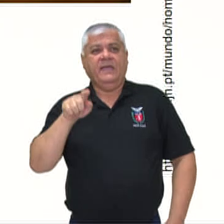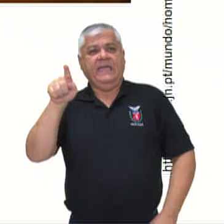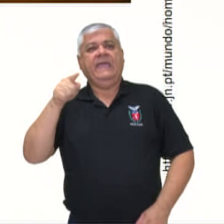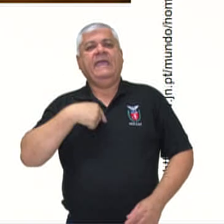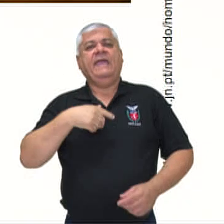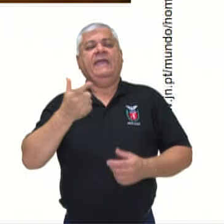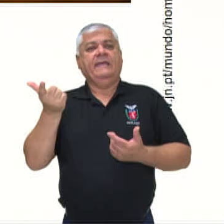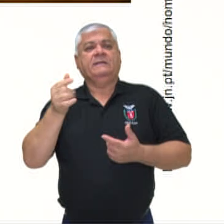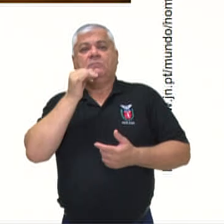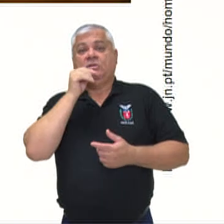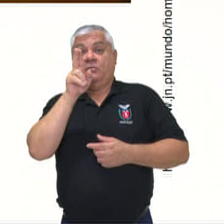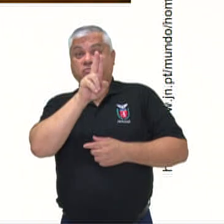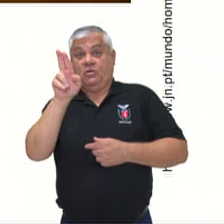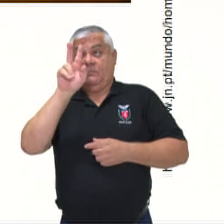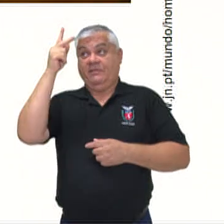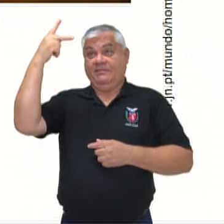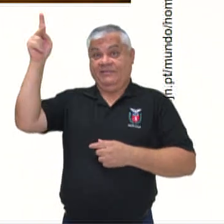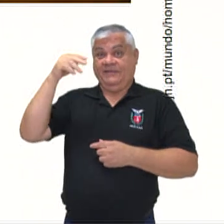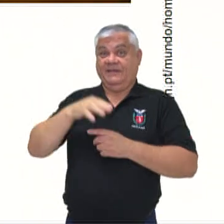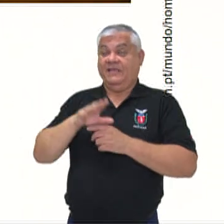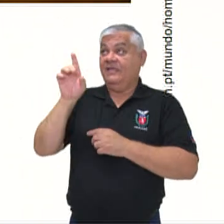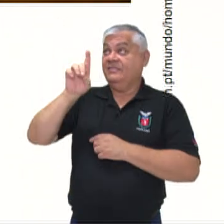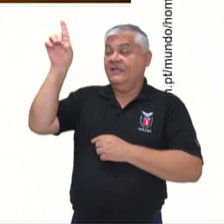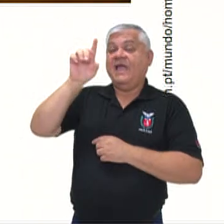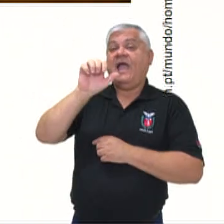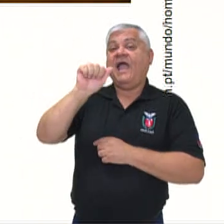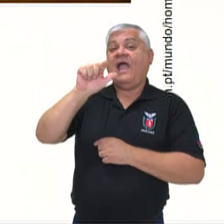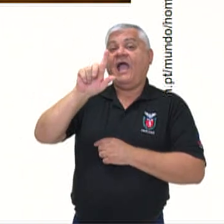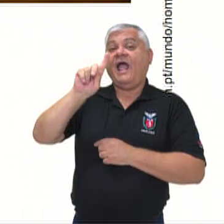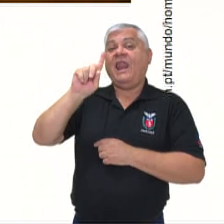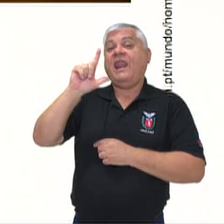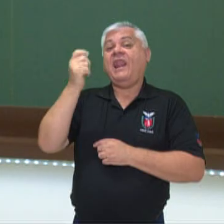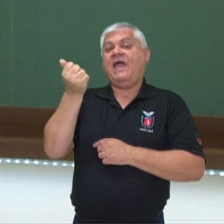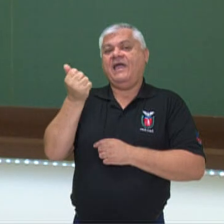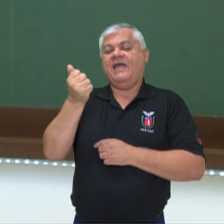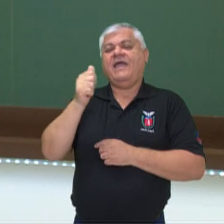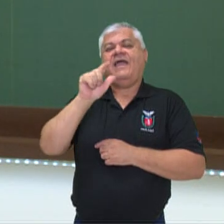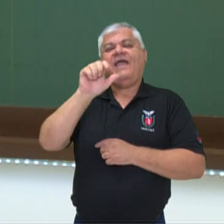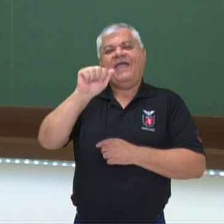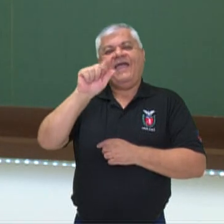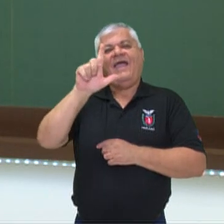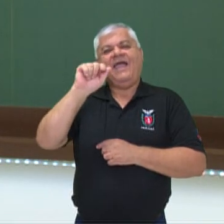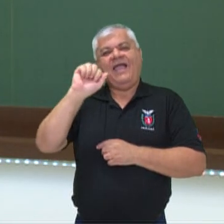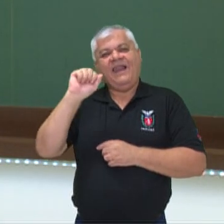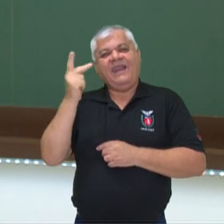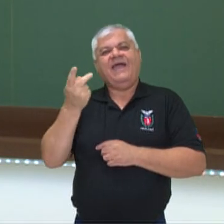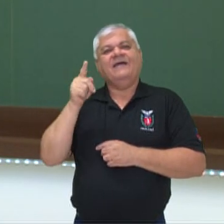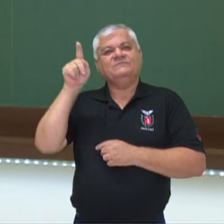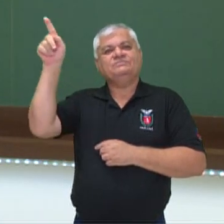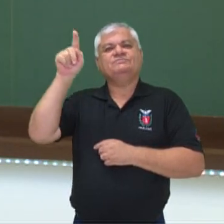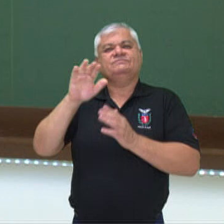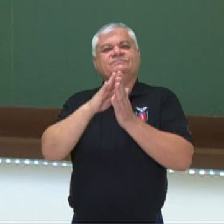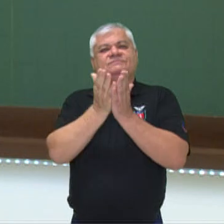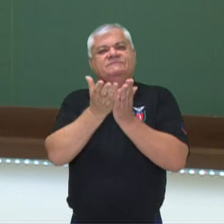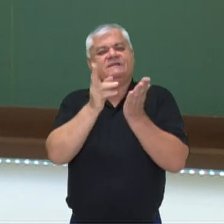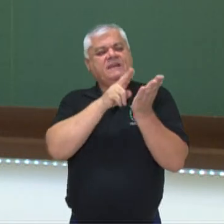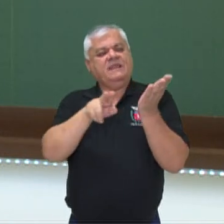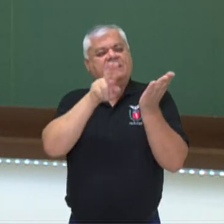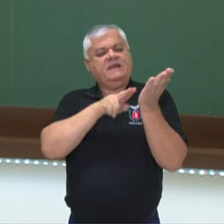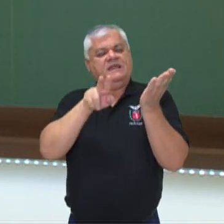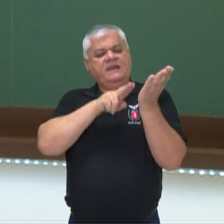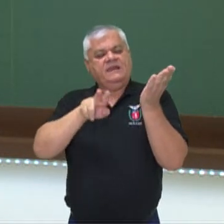Alá. É a palavra de Deus, a palavra de Alá. E aqui está a lei islâmica, a Sharia, aqui